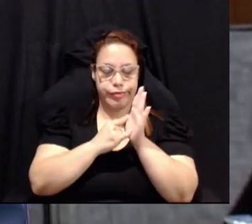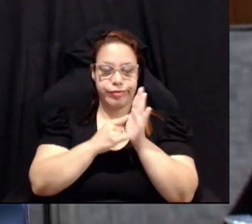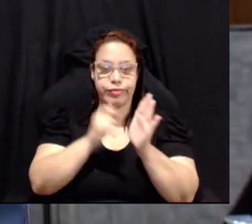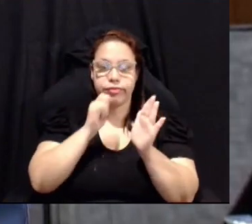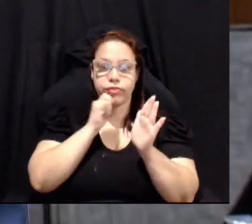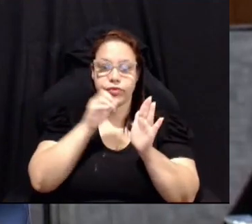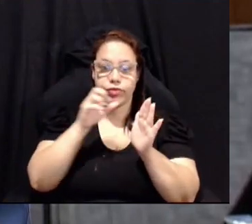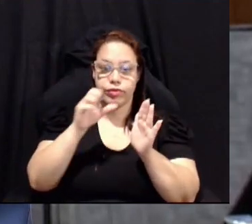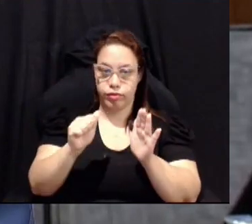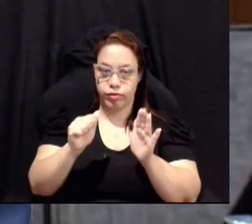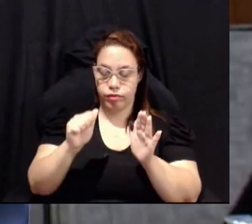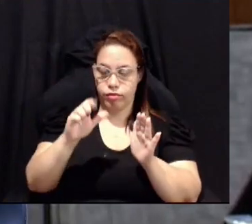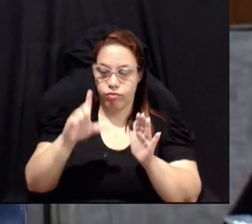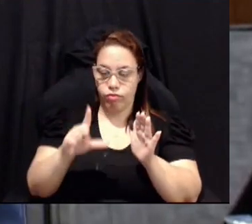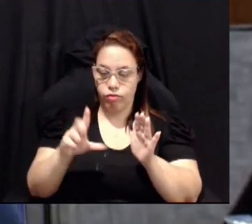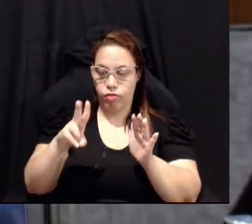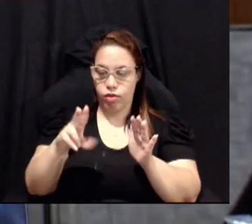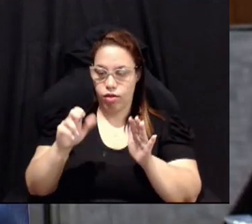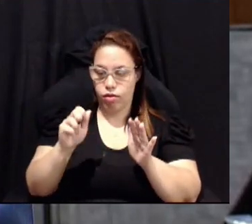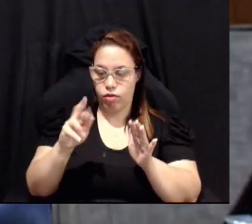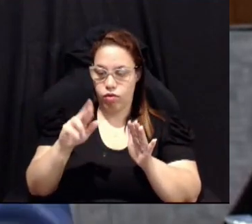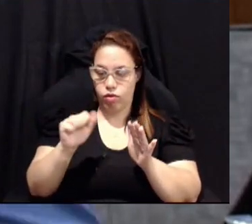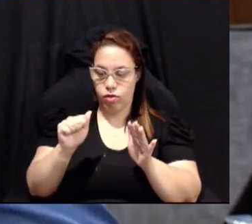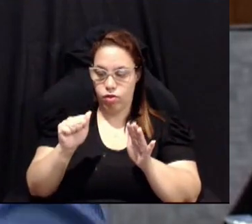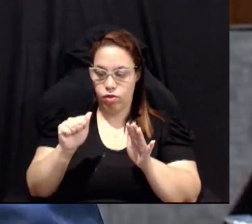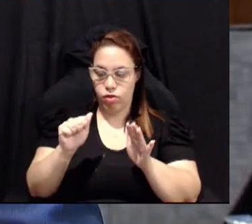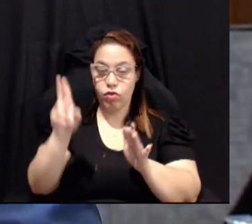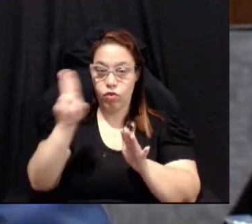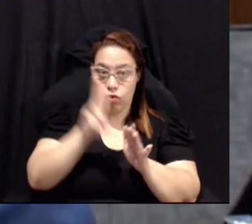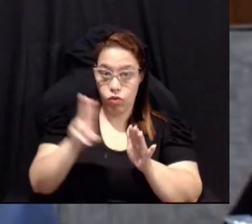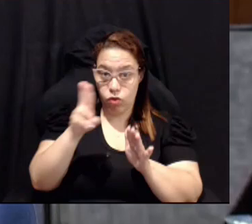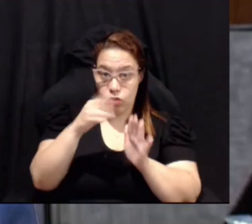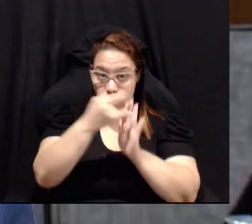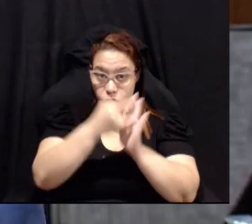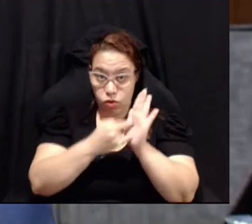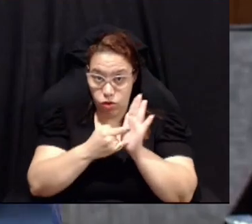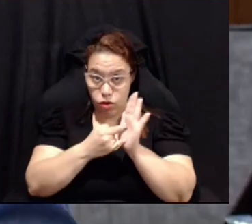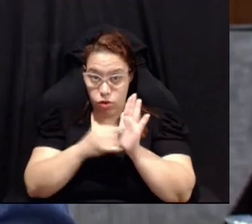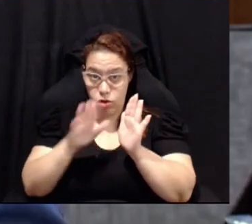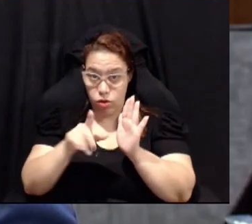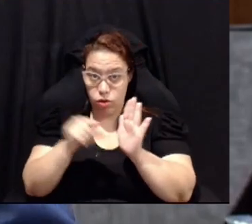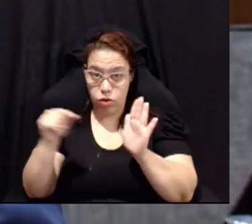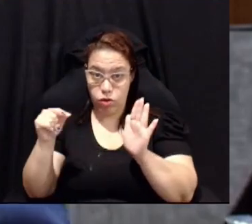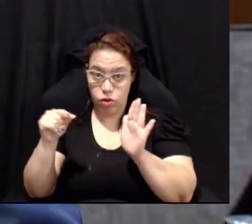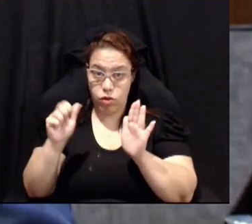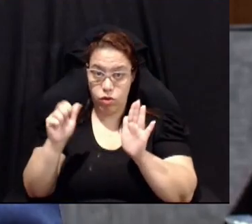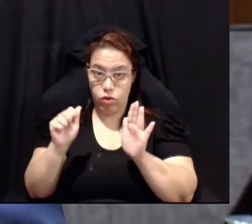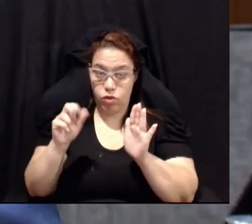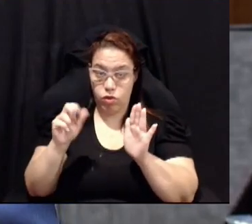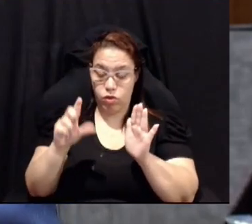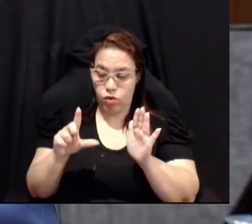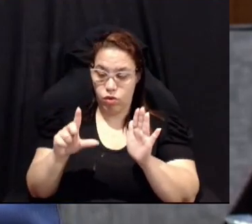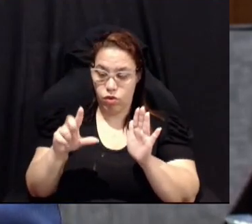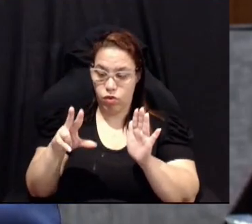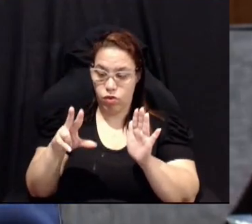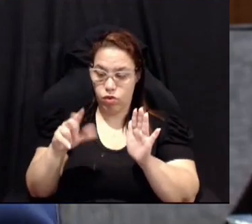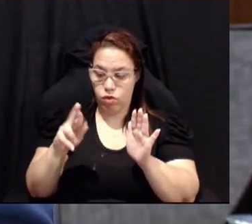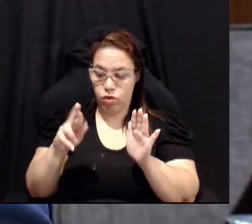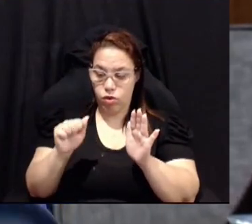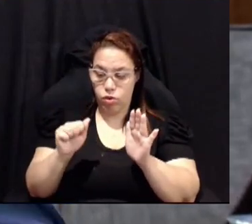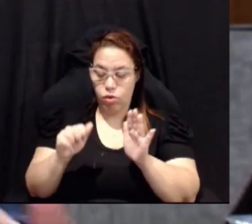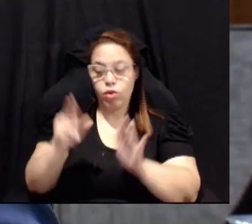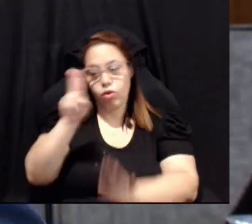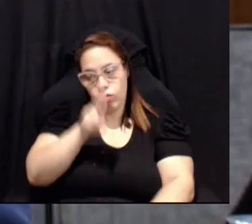Express. O microempresário vai lá, fala a sua atividade de baixo risco e ele já sai com o alvará. Com isso, obviamente, você otimiza seu tempo. A gente sabe